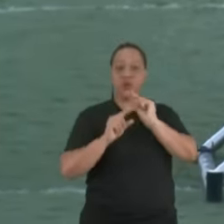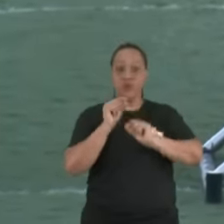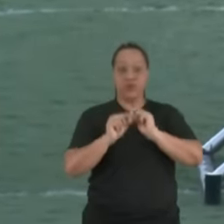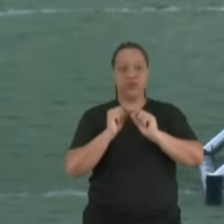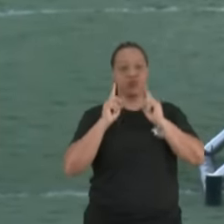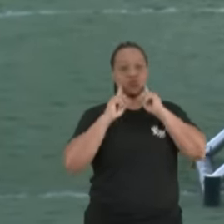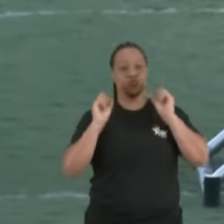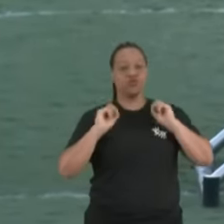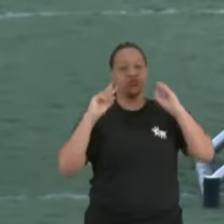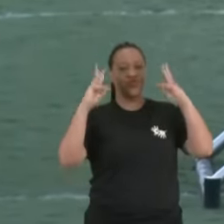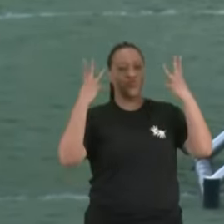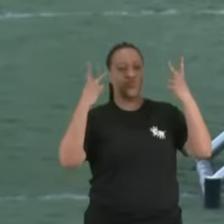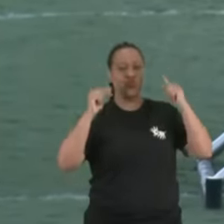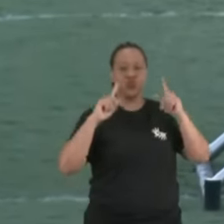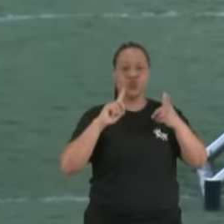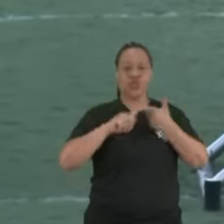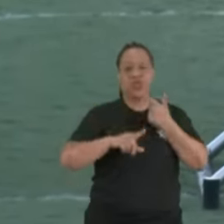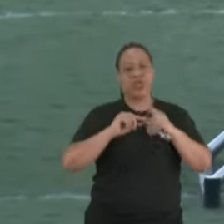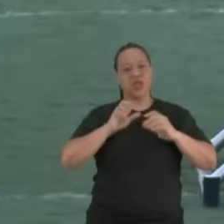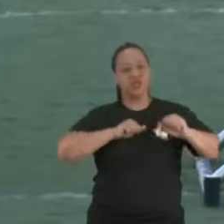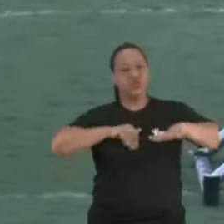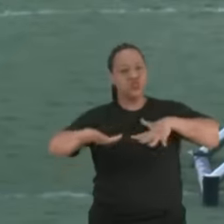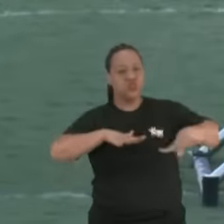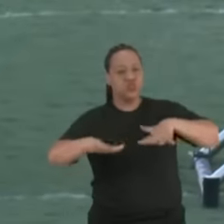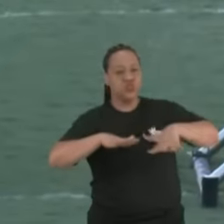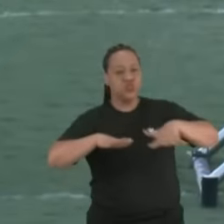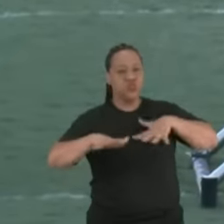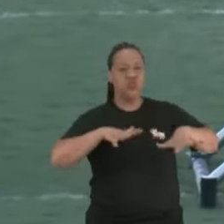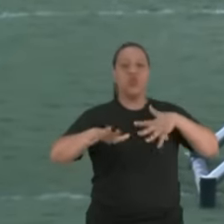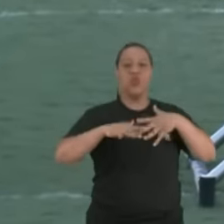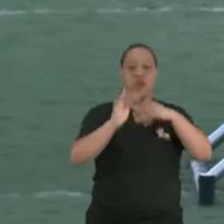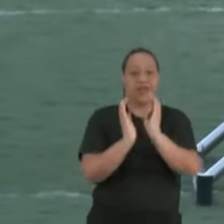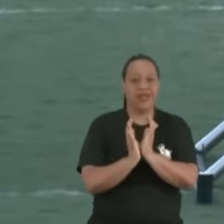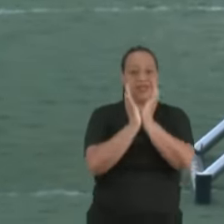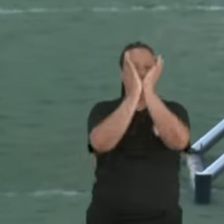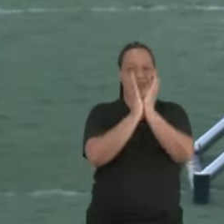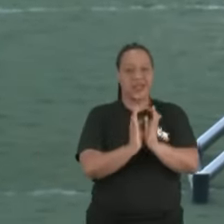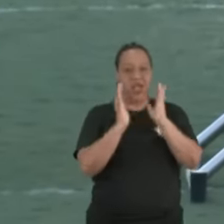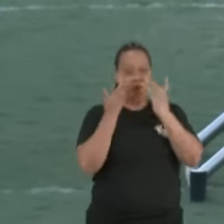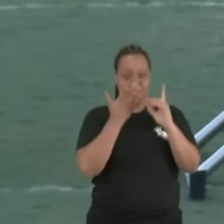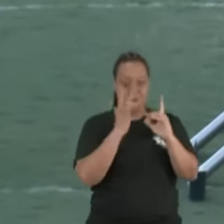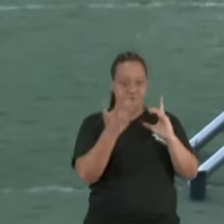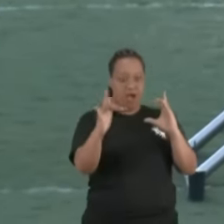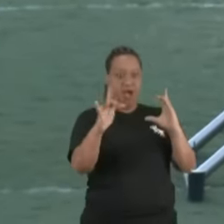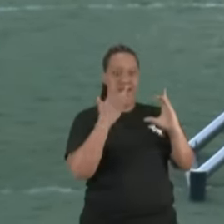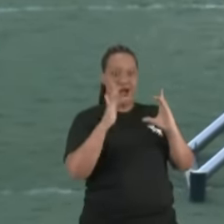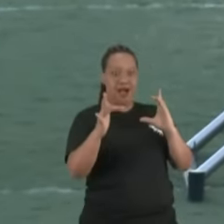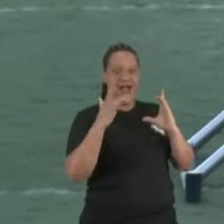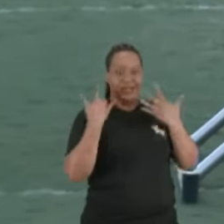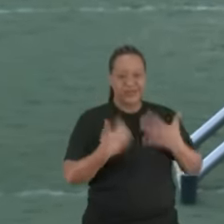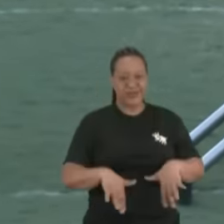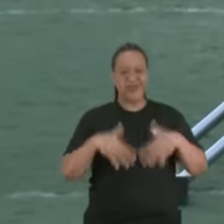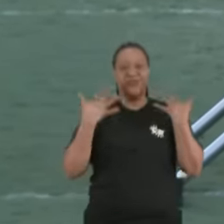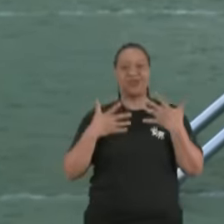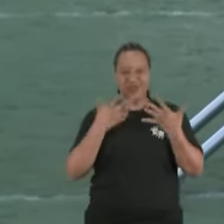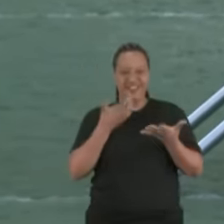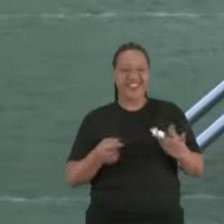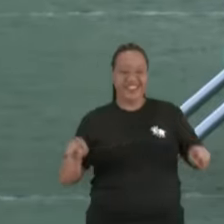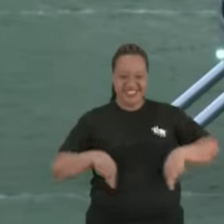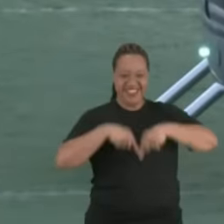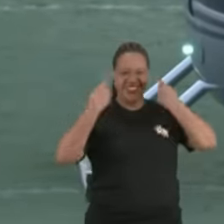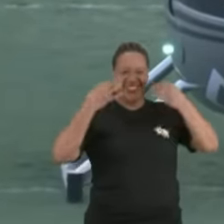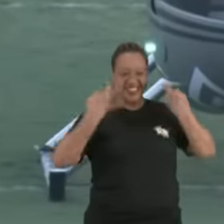do show, você tem a questão da taça. Olha, você a taça tem a chega a brilha ali. Tudo isso para justamente